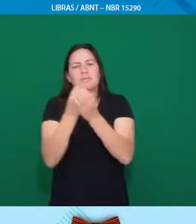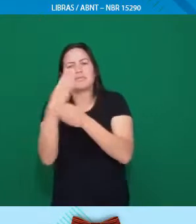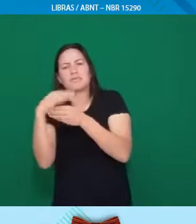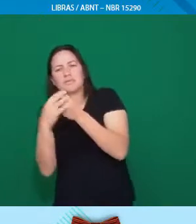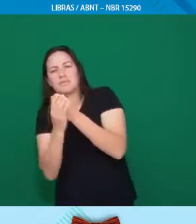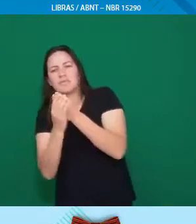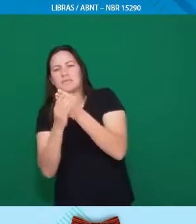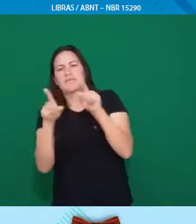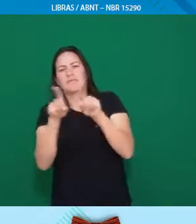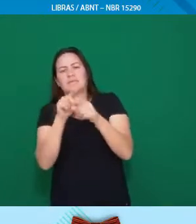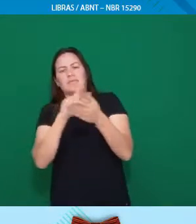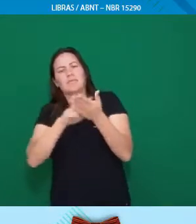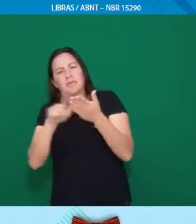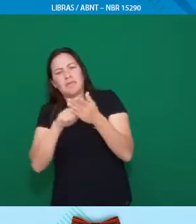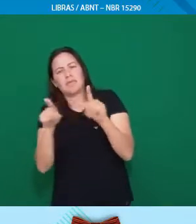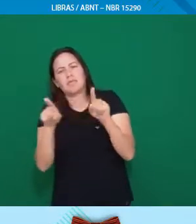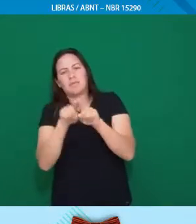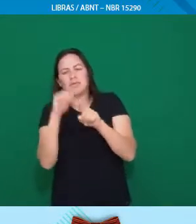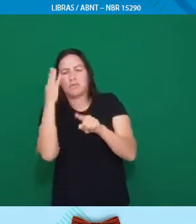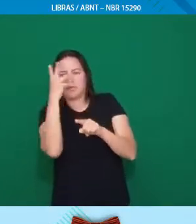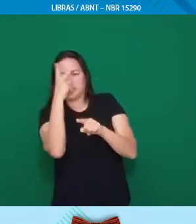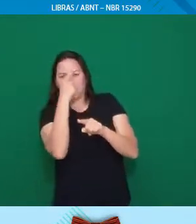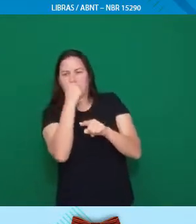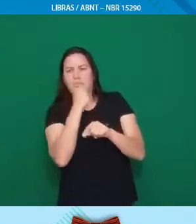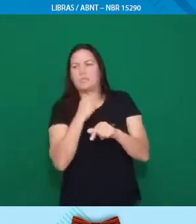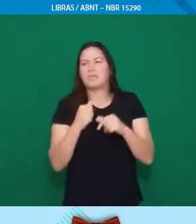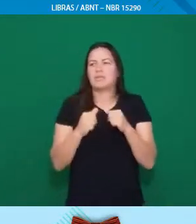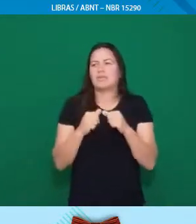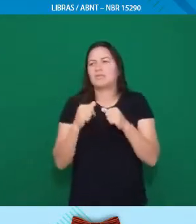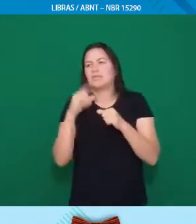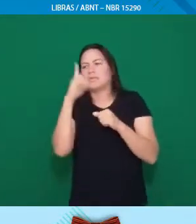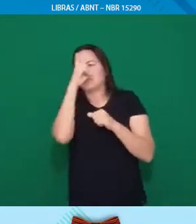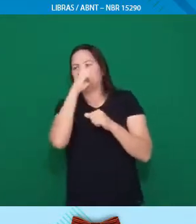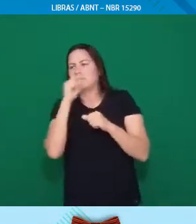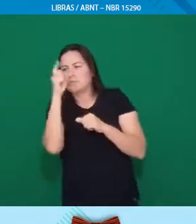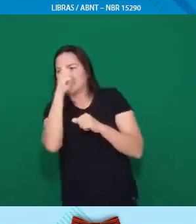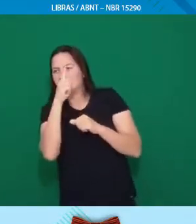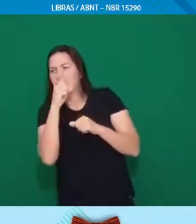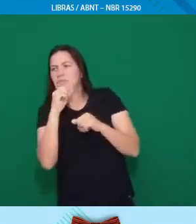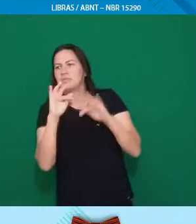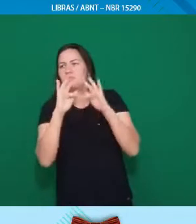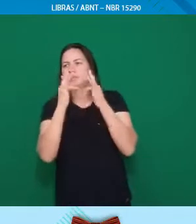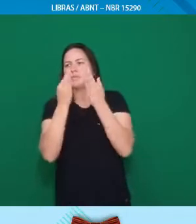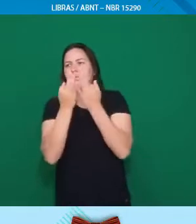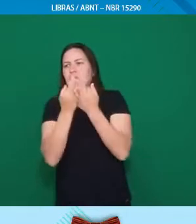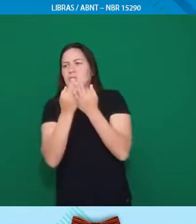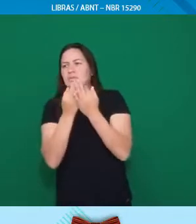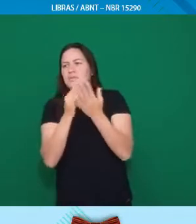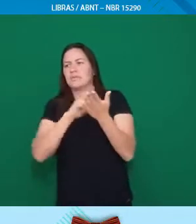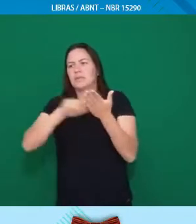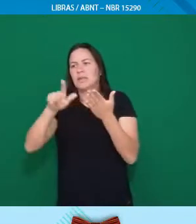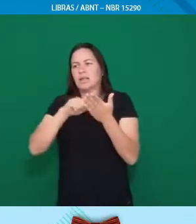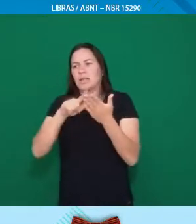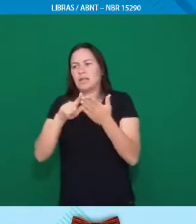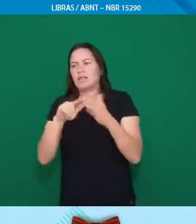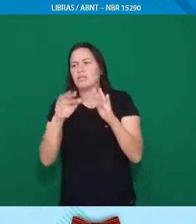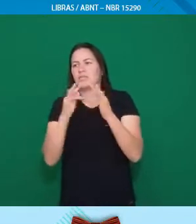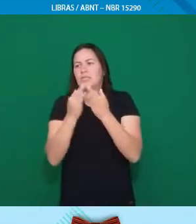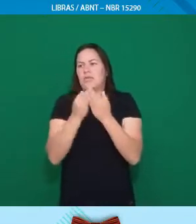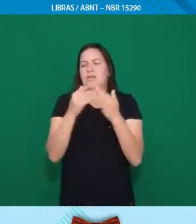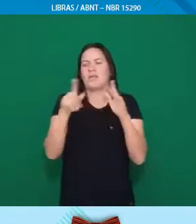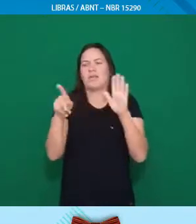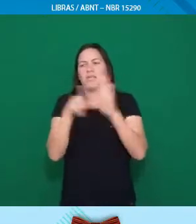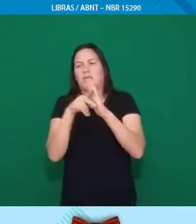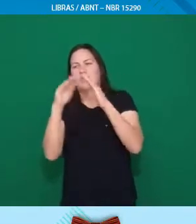capinar nas calçadas eu acho que até currículos é você que tá Às vezes no sábado à tarde no domingo com a família porque ela vai caipirinha rodas do